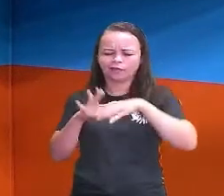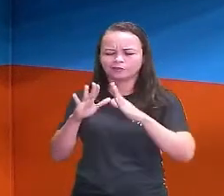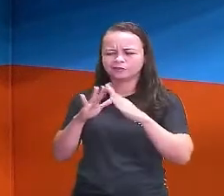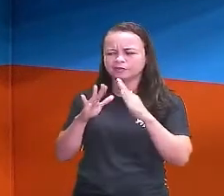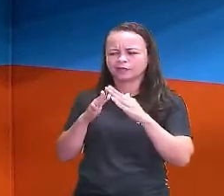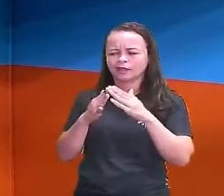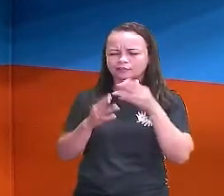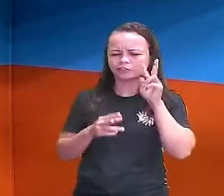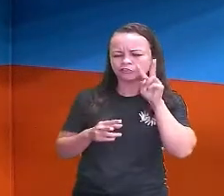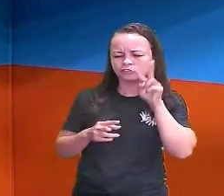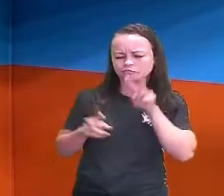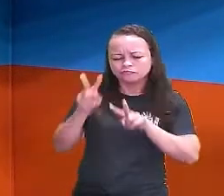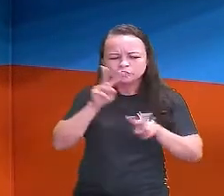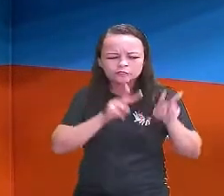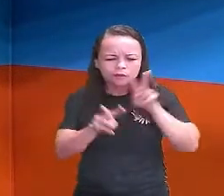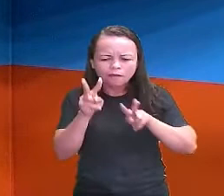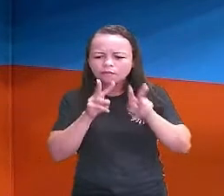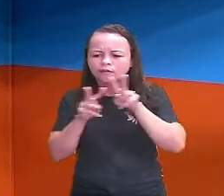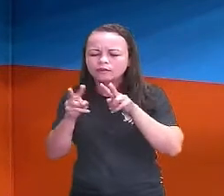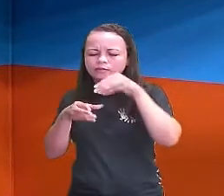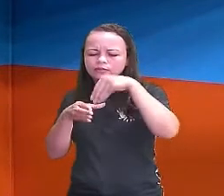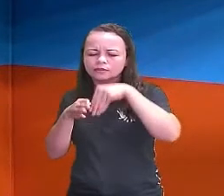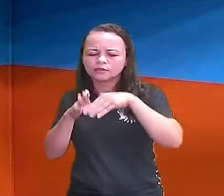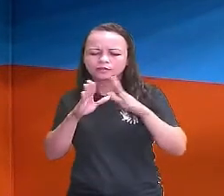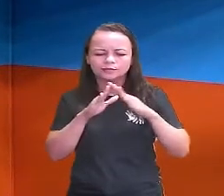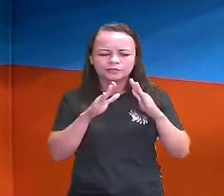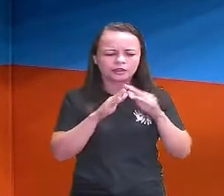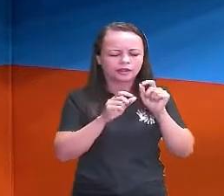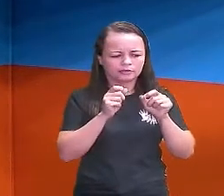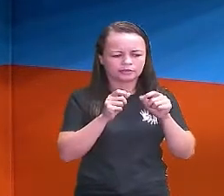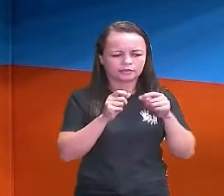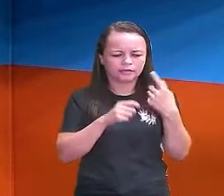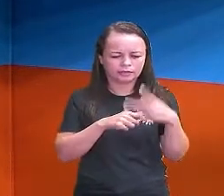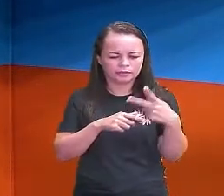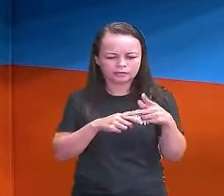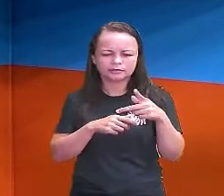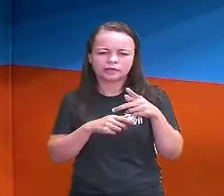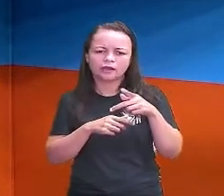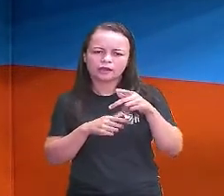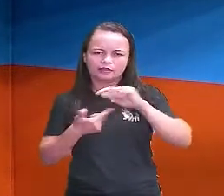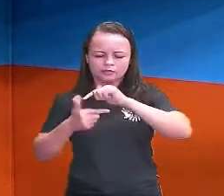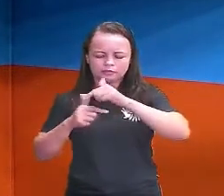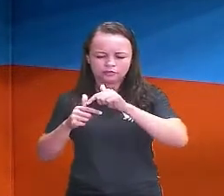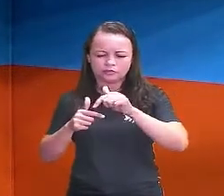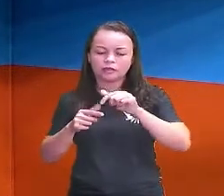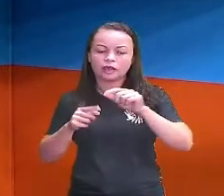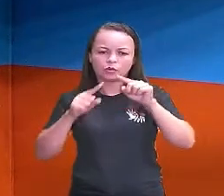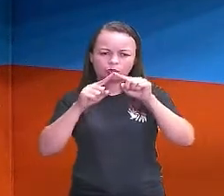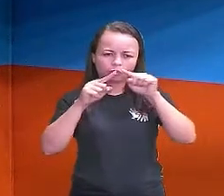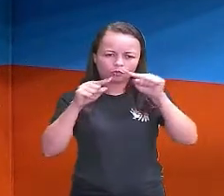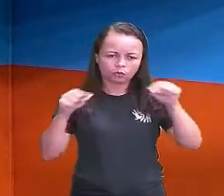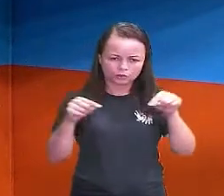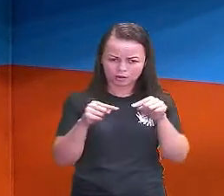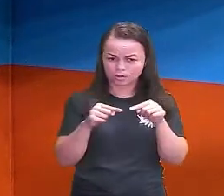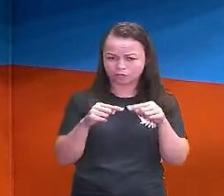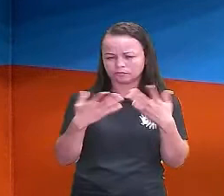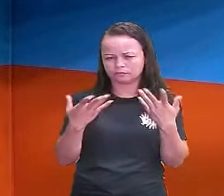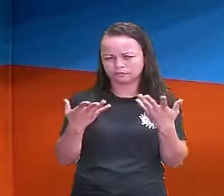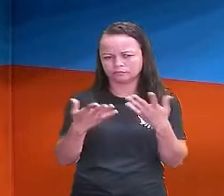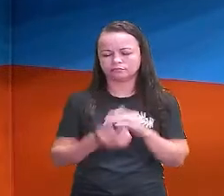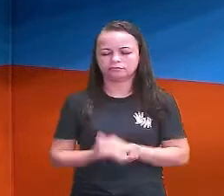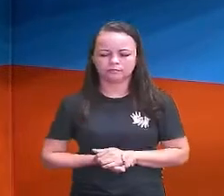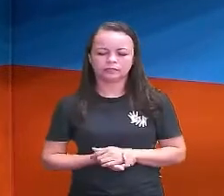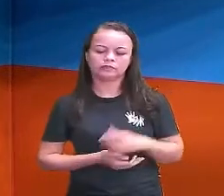consegue visualizar essa figura geométrica? Será que a gente consegue visualizar o triângulo? Então, eu trouxe para você, nós